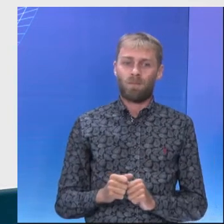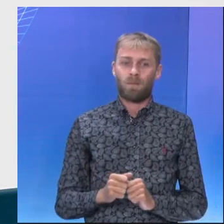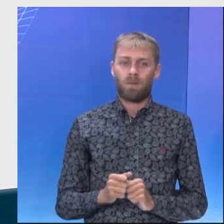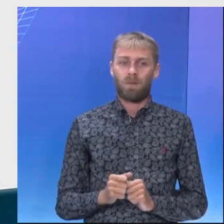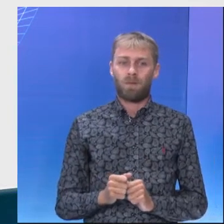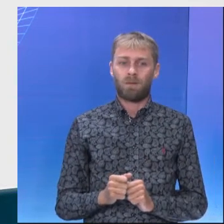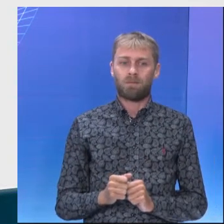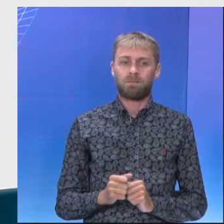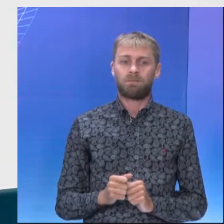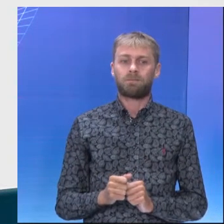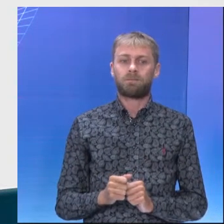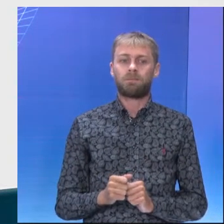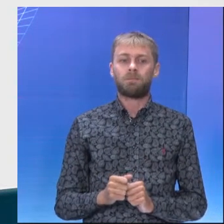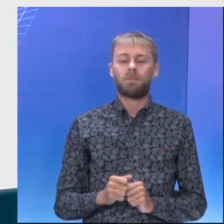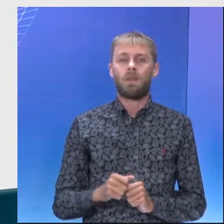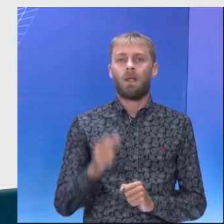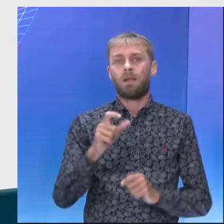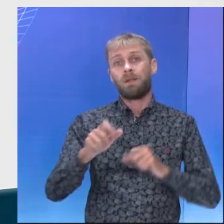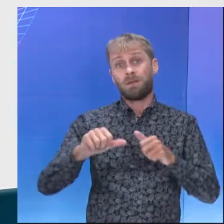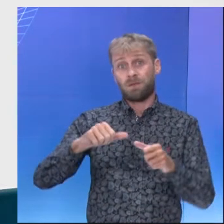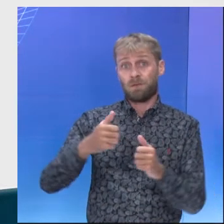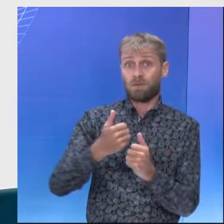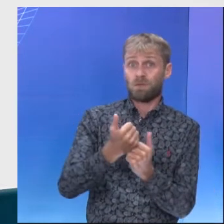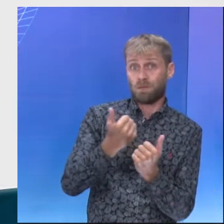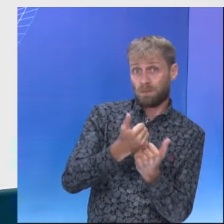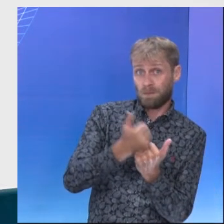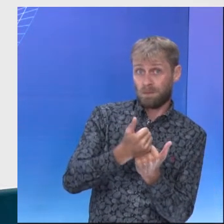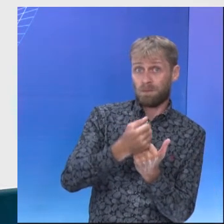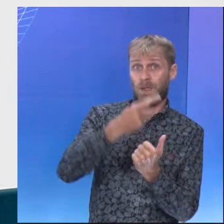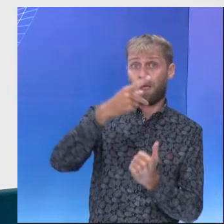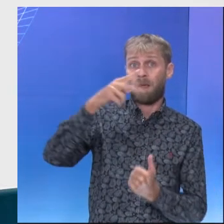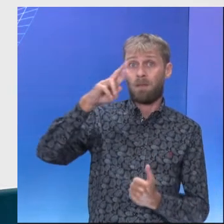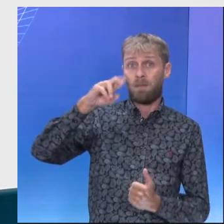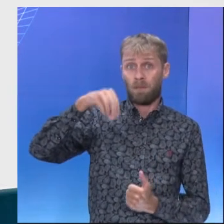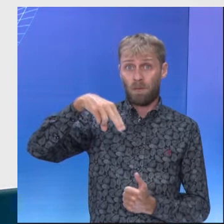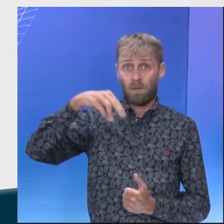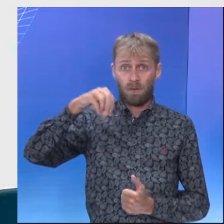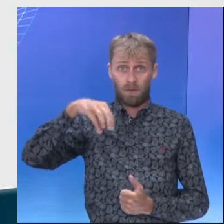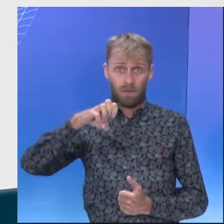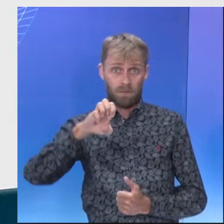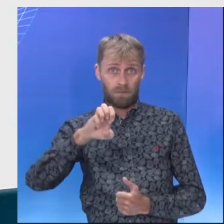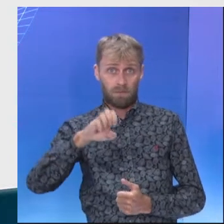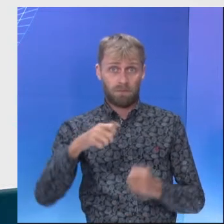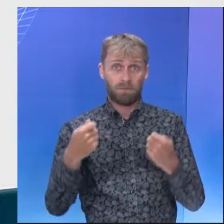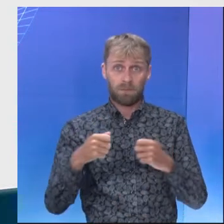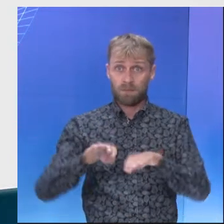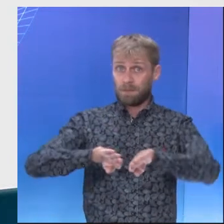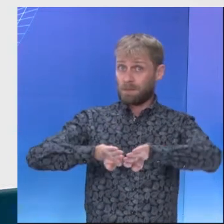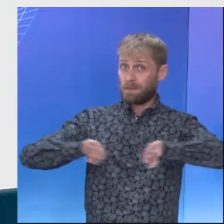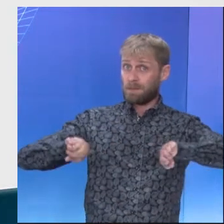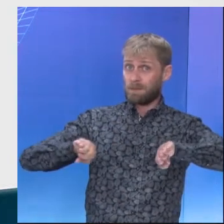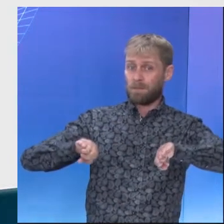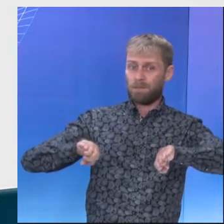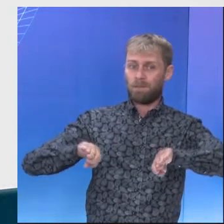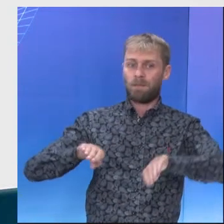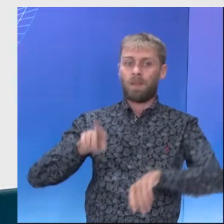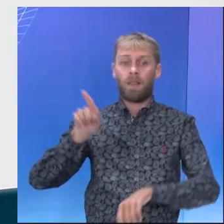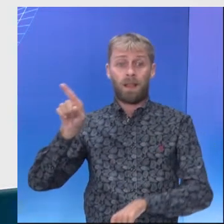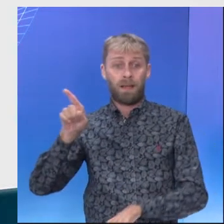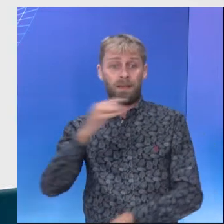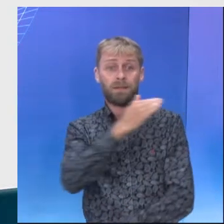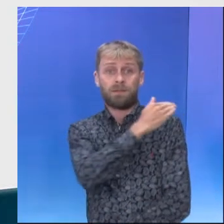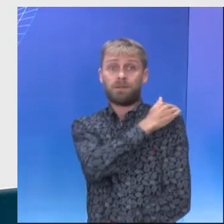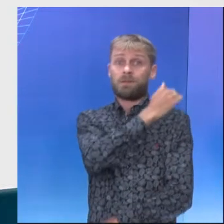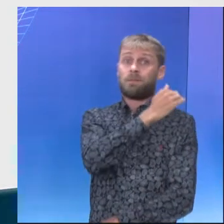um pronome, obrigatoriamente você vai ter que separá-los, ficando assim na oração. They called